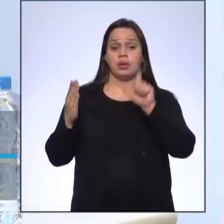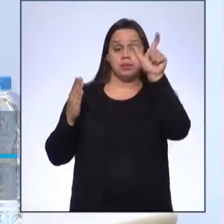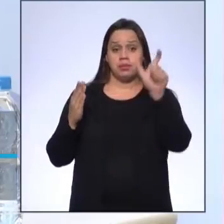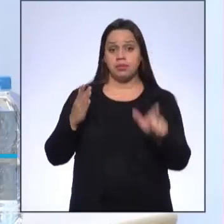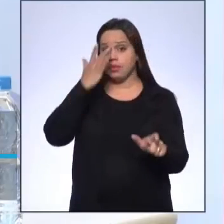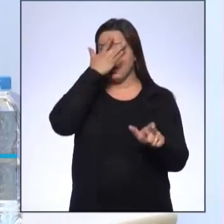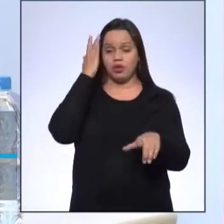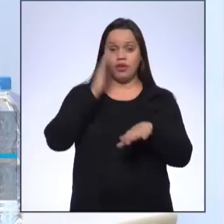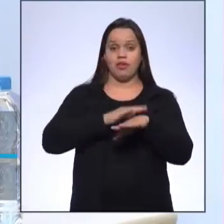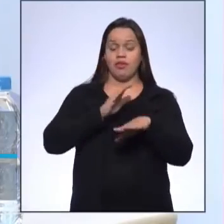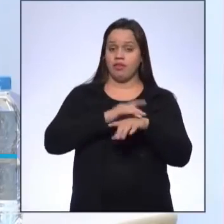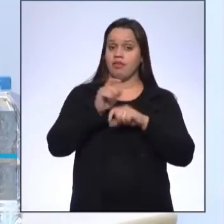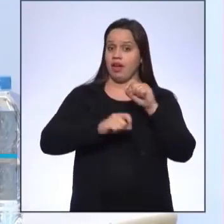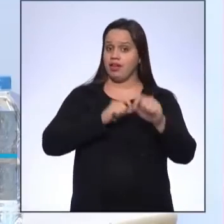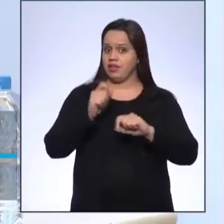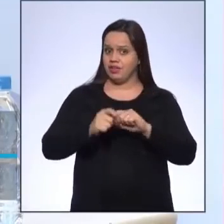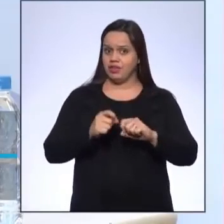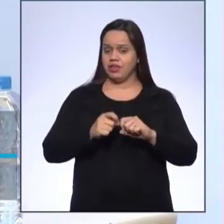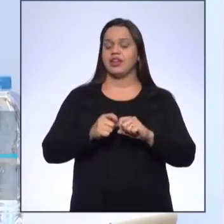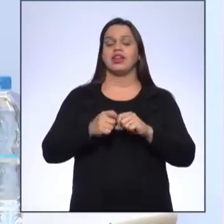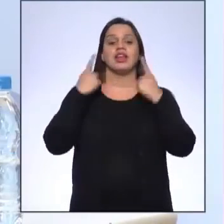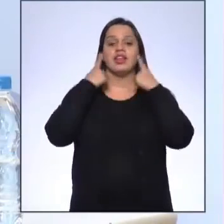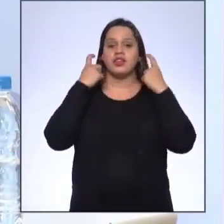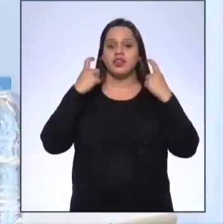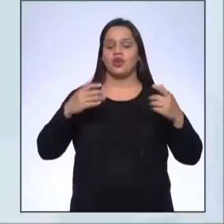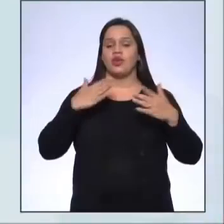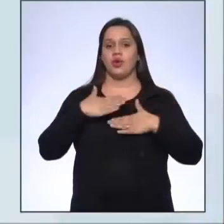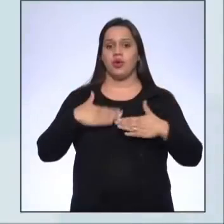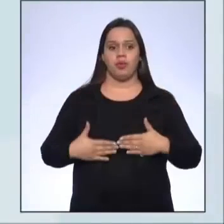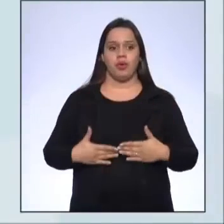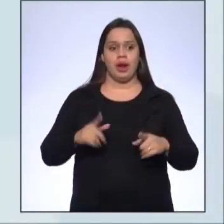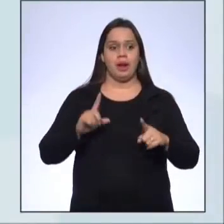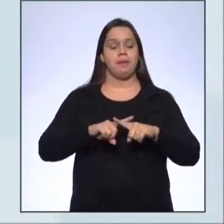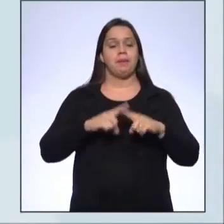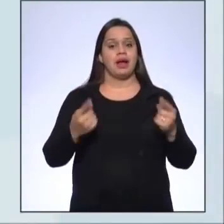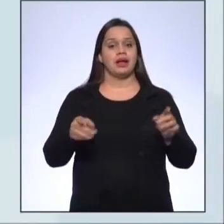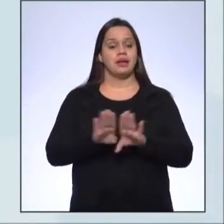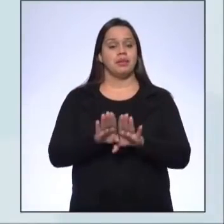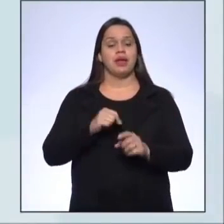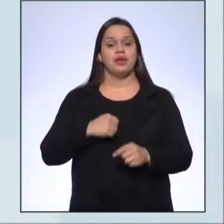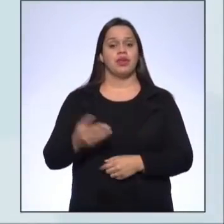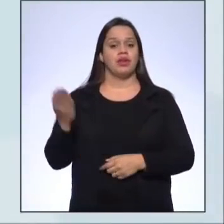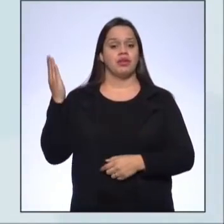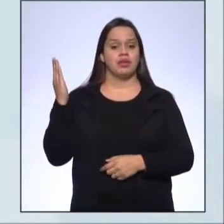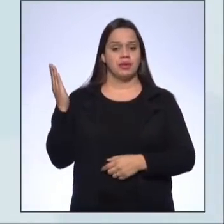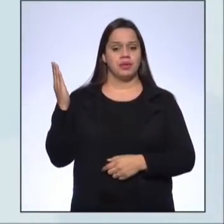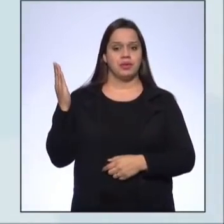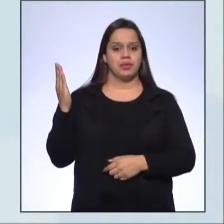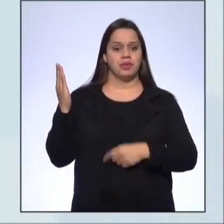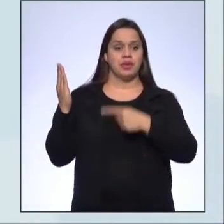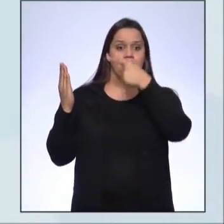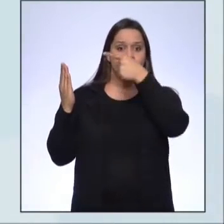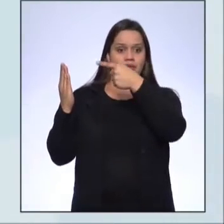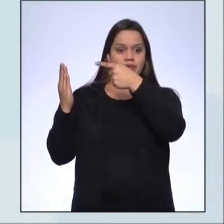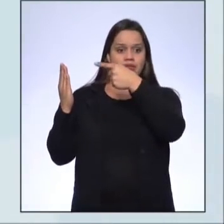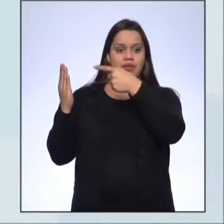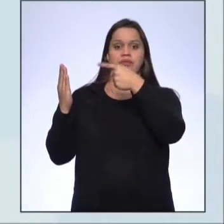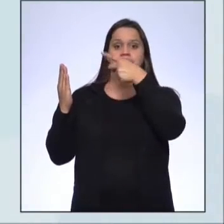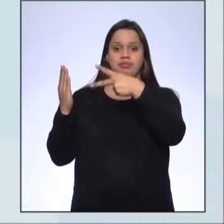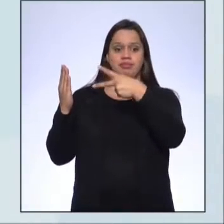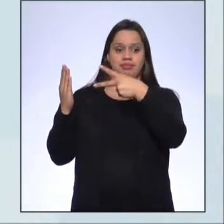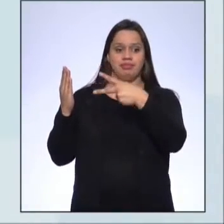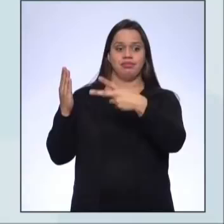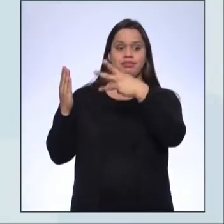né? O Barbatuques é um dos mais conhecidos, mas a gente também tem o Kim Bafá, Body Rhythm, que é um festival